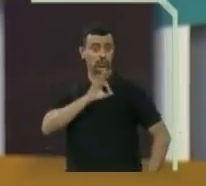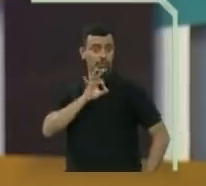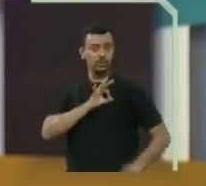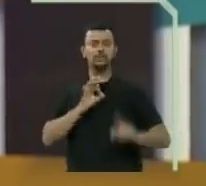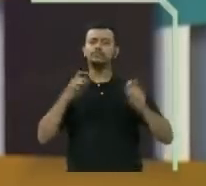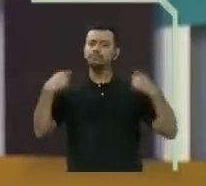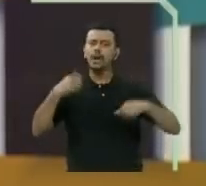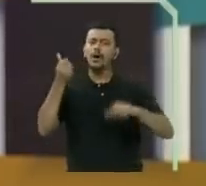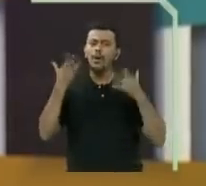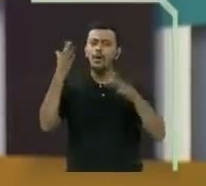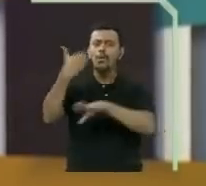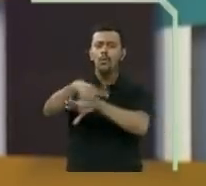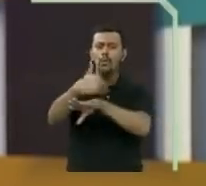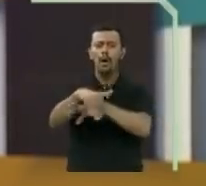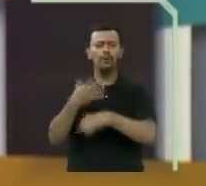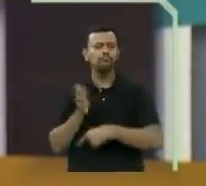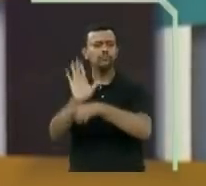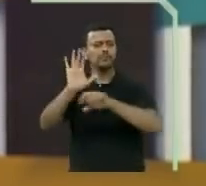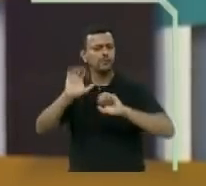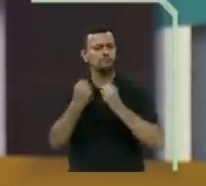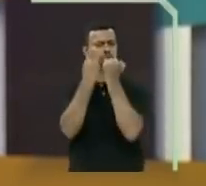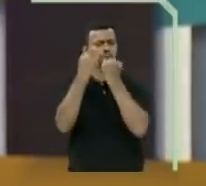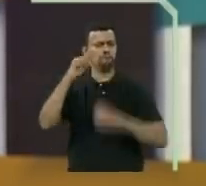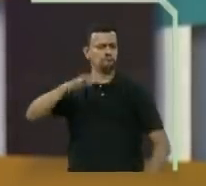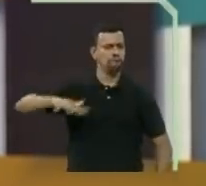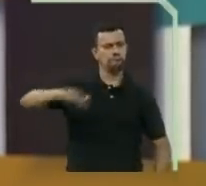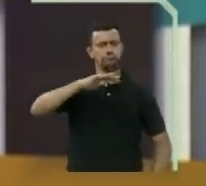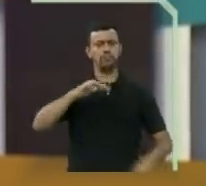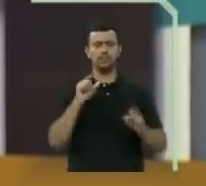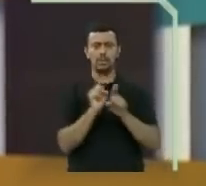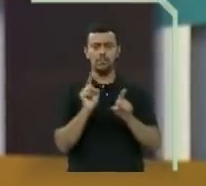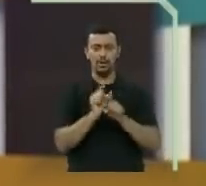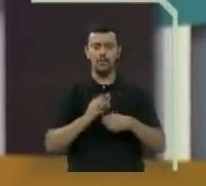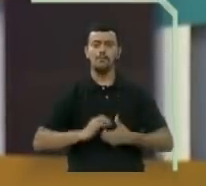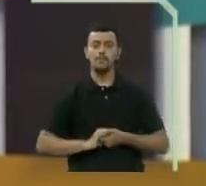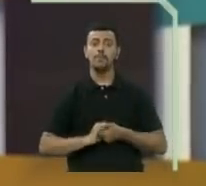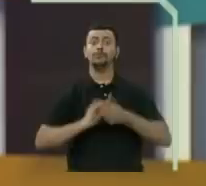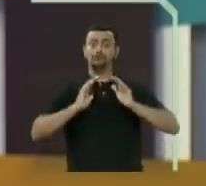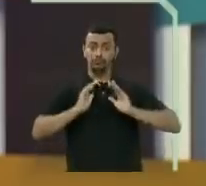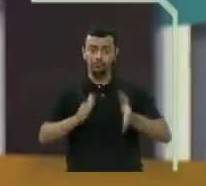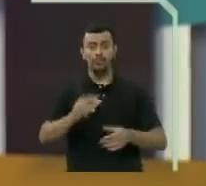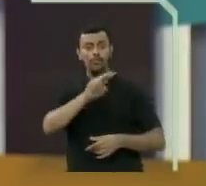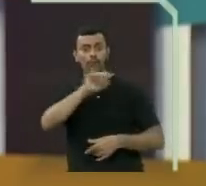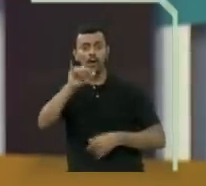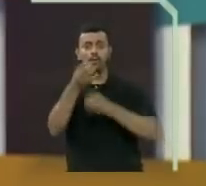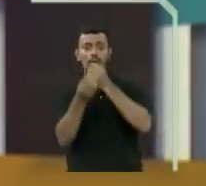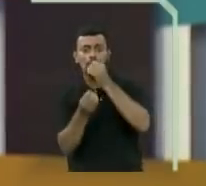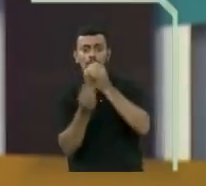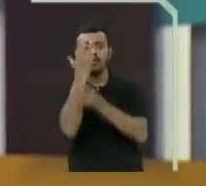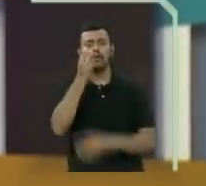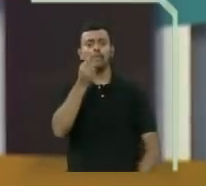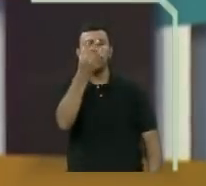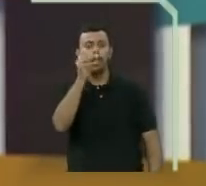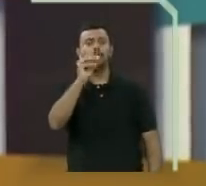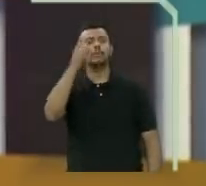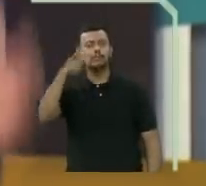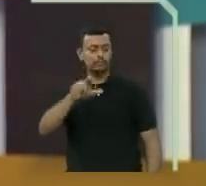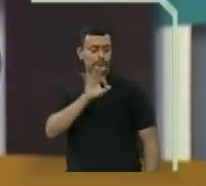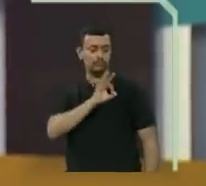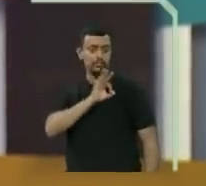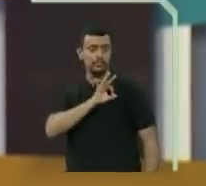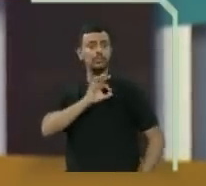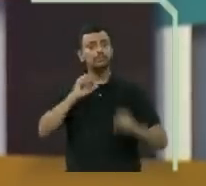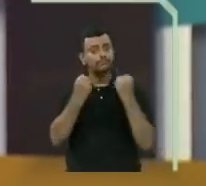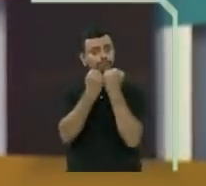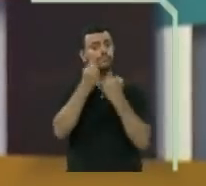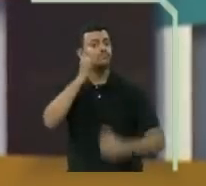rua para defender a população e o patrimônio. Vamos também criar 40 novas delegacias da mulher, de proteção à mulher.